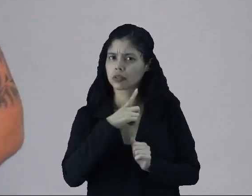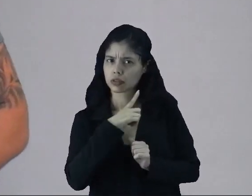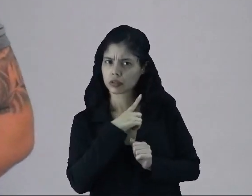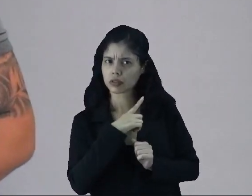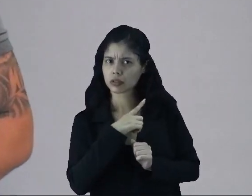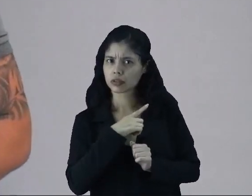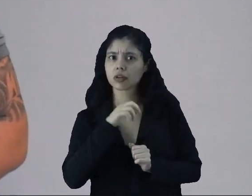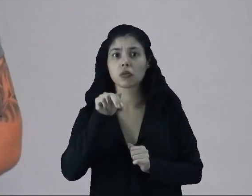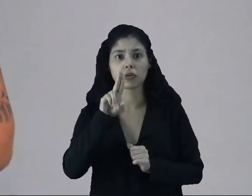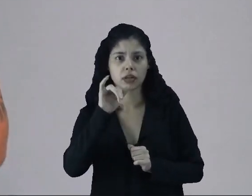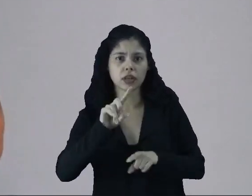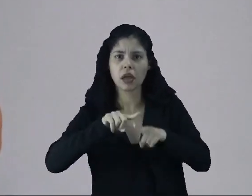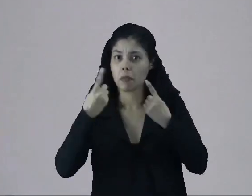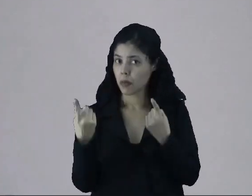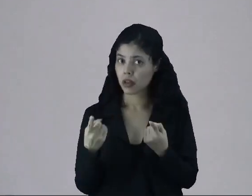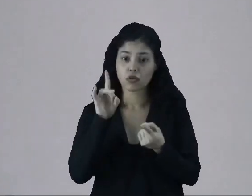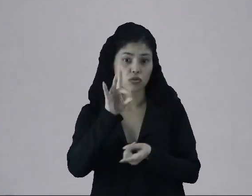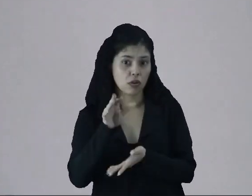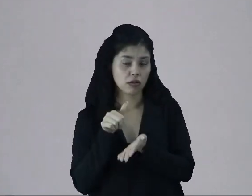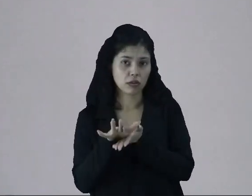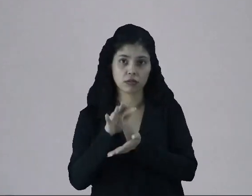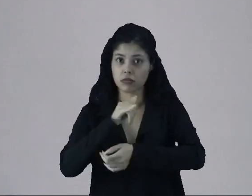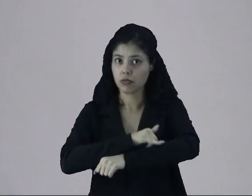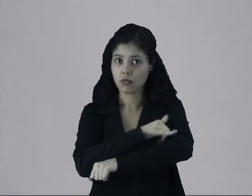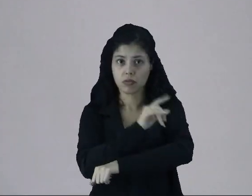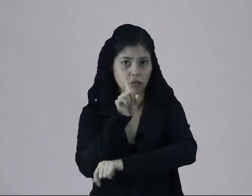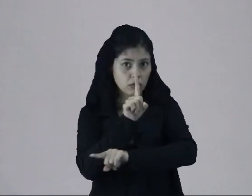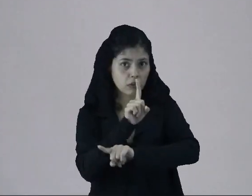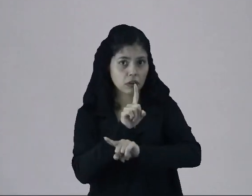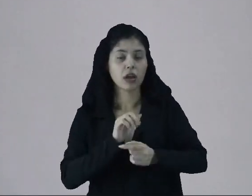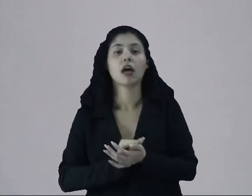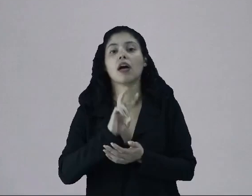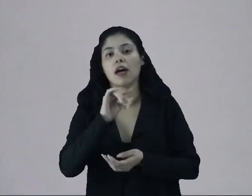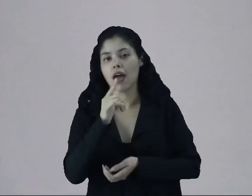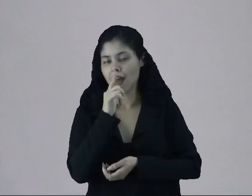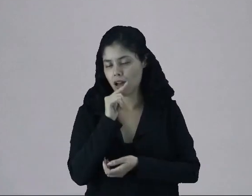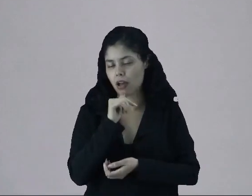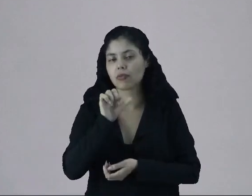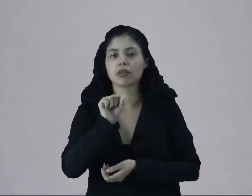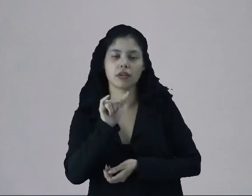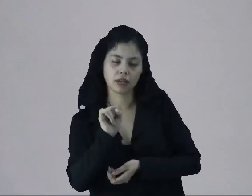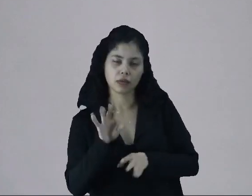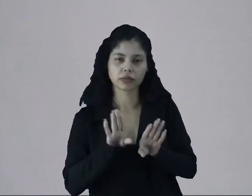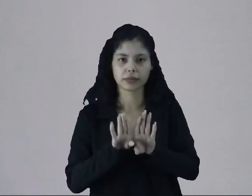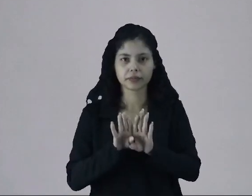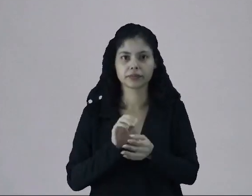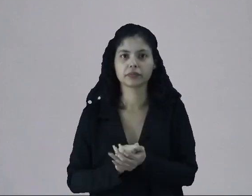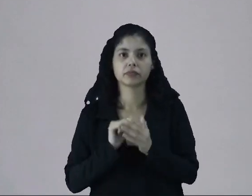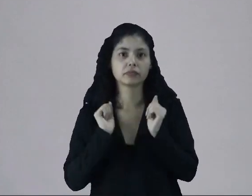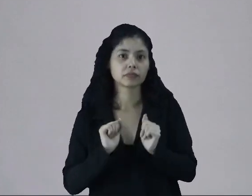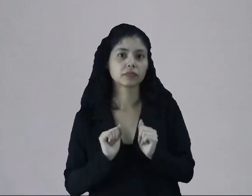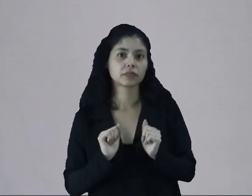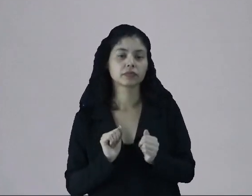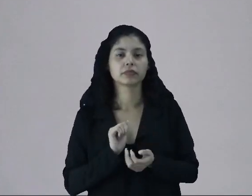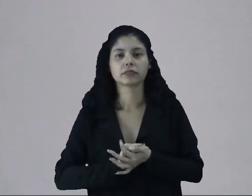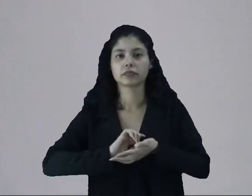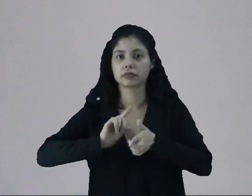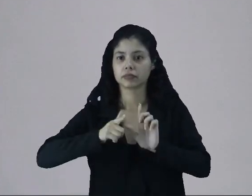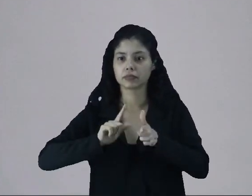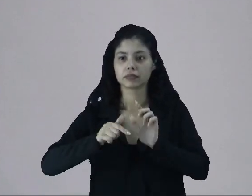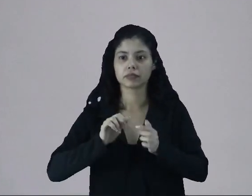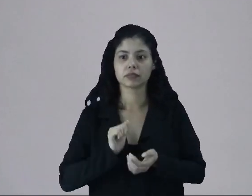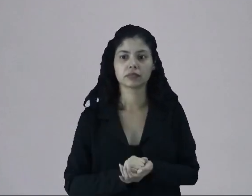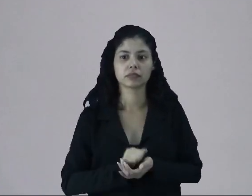na urina? Sim, mas ele não vai só excretar lipídio, ele vai excretar água e sais também ali. Poderia ficar entre a transformação